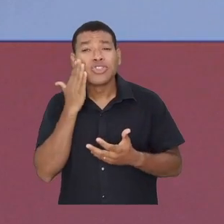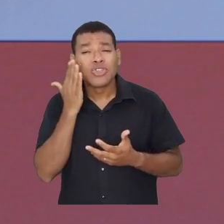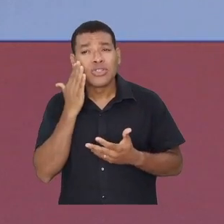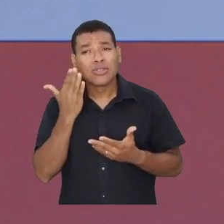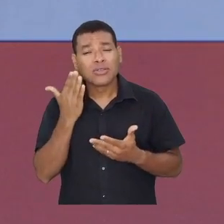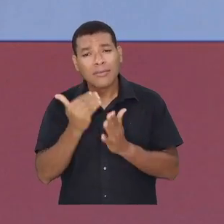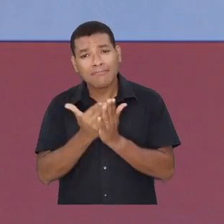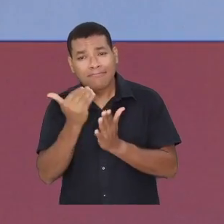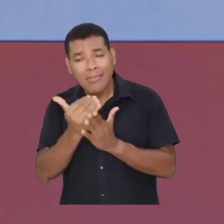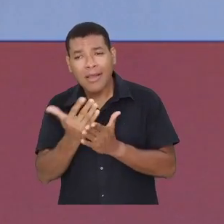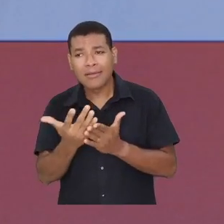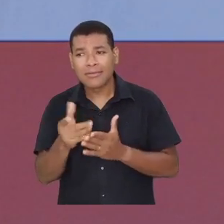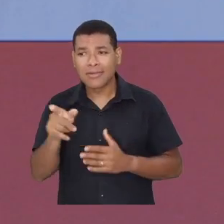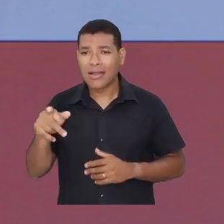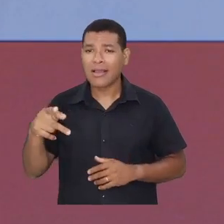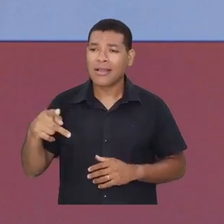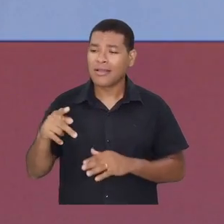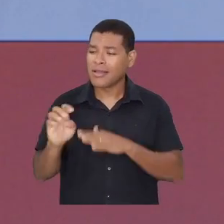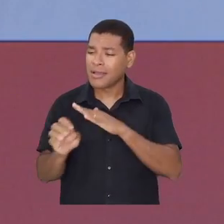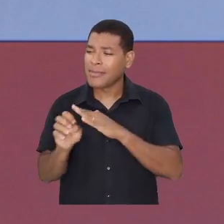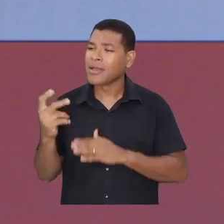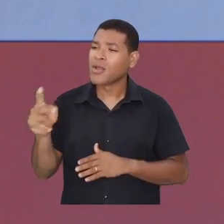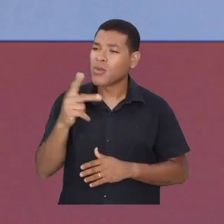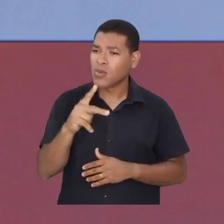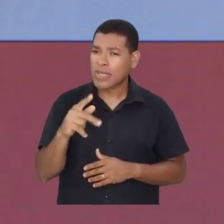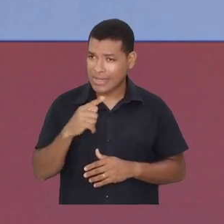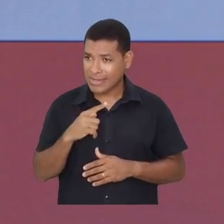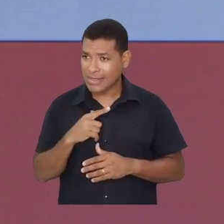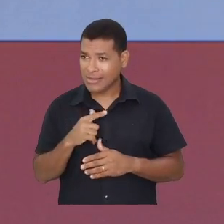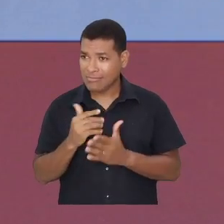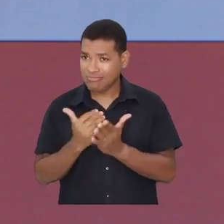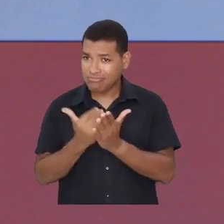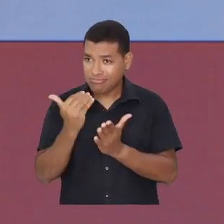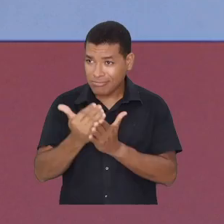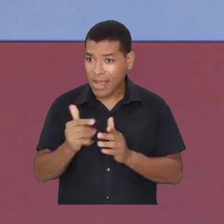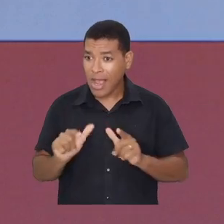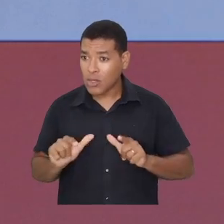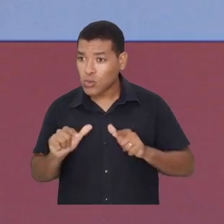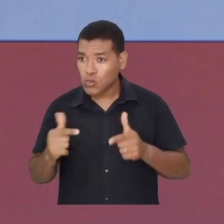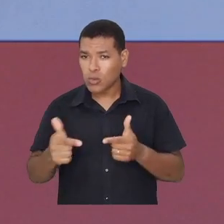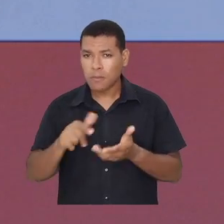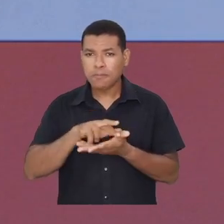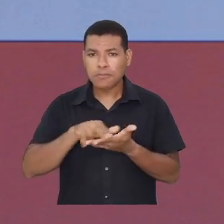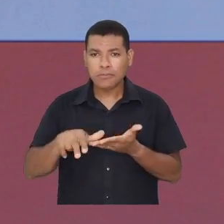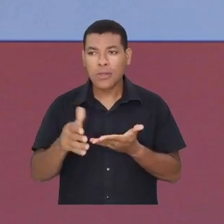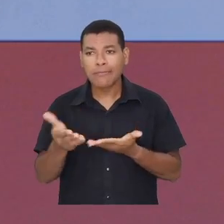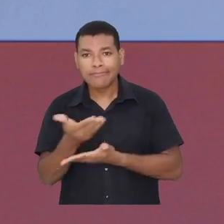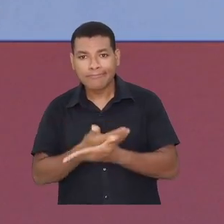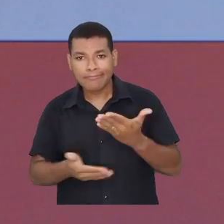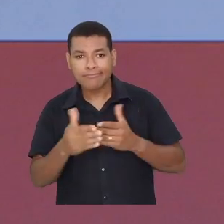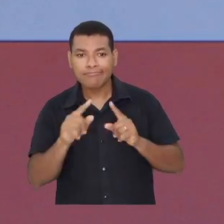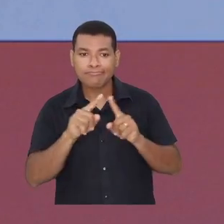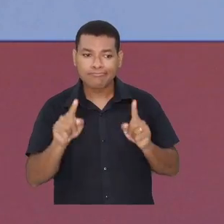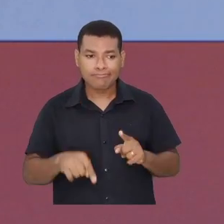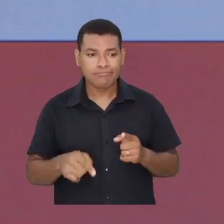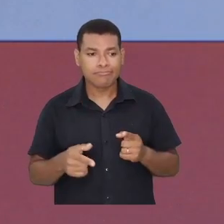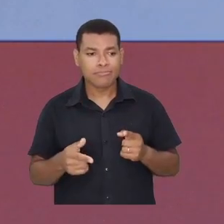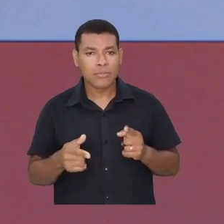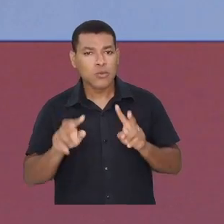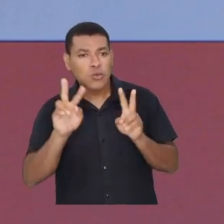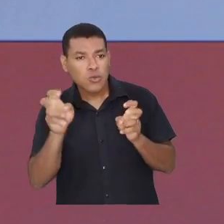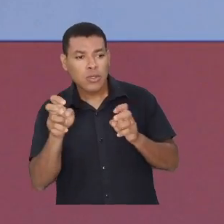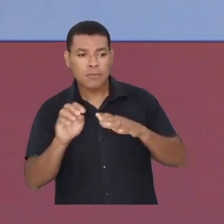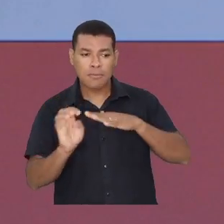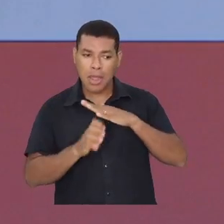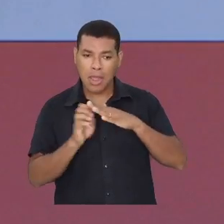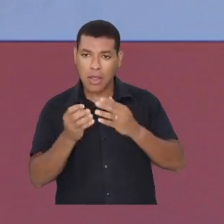tanto na P&G quanto na PepsiCo, têm muitas iniciativas para os seus colaboradores se engajarem, comentarem sobre as